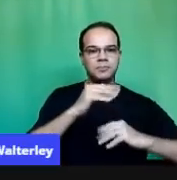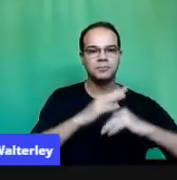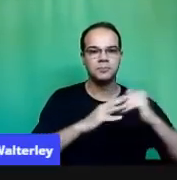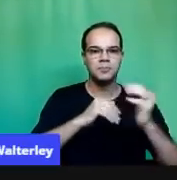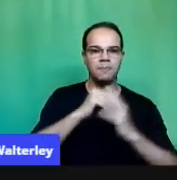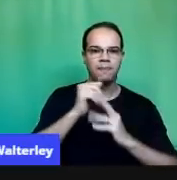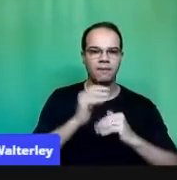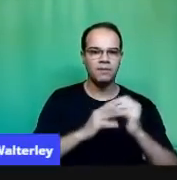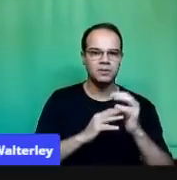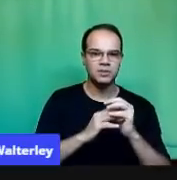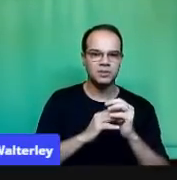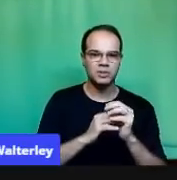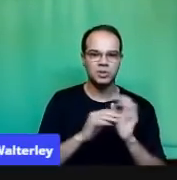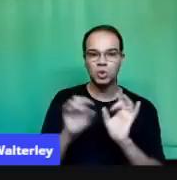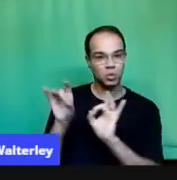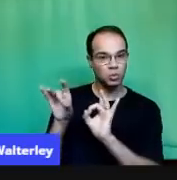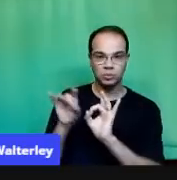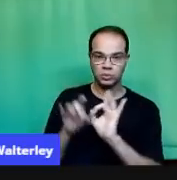por si só